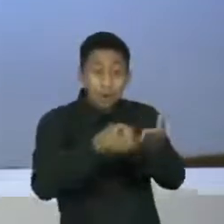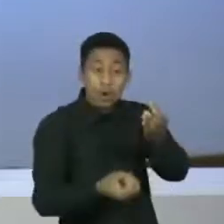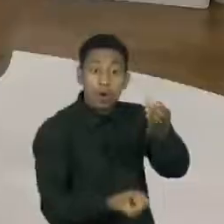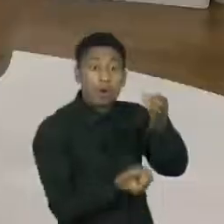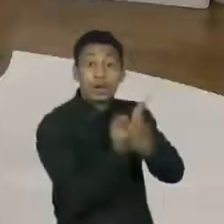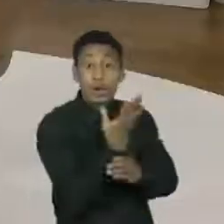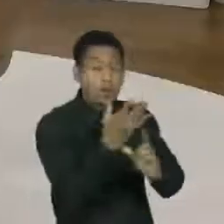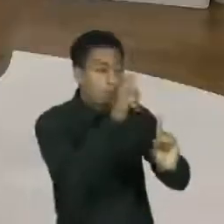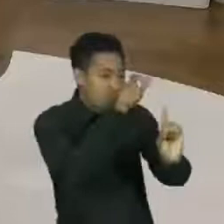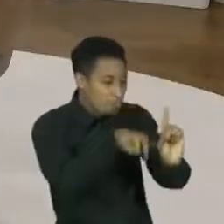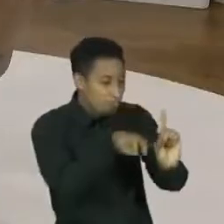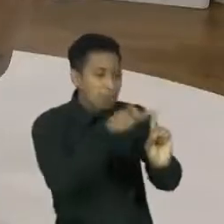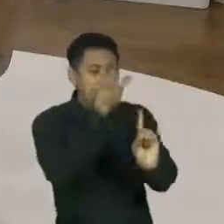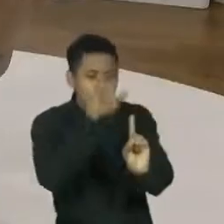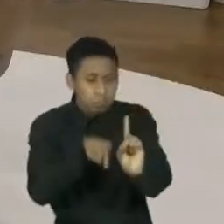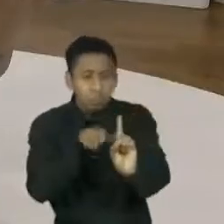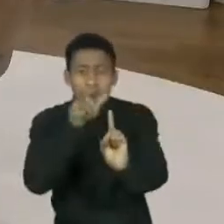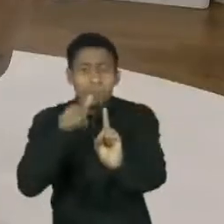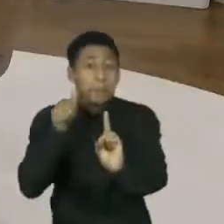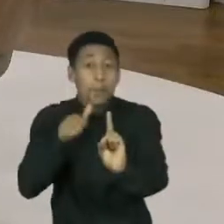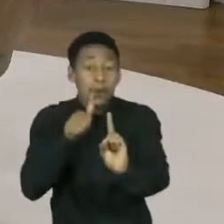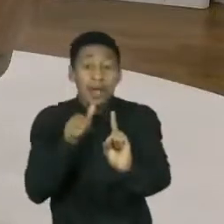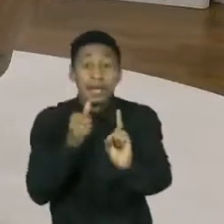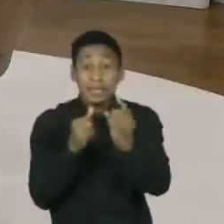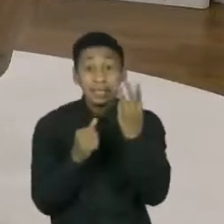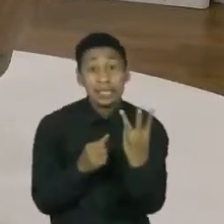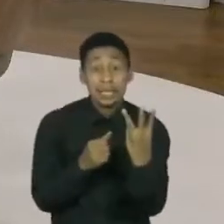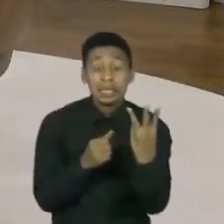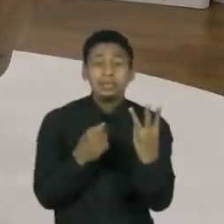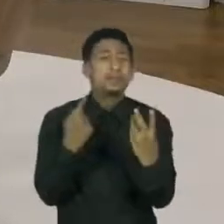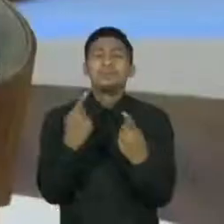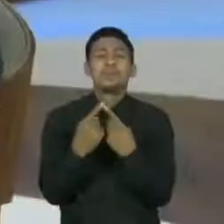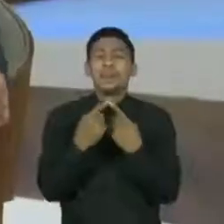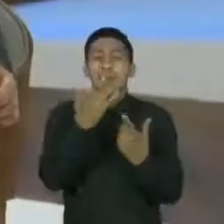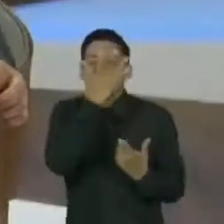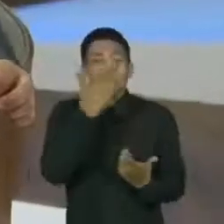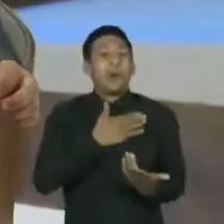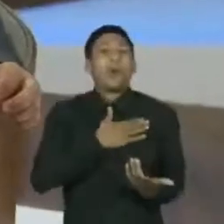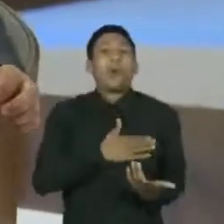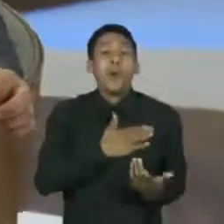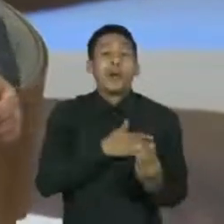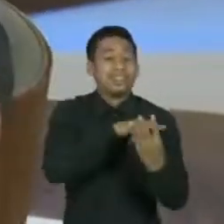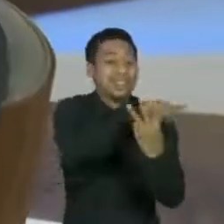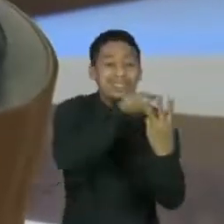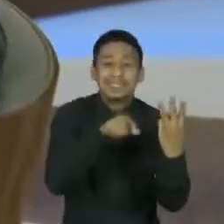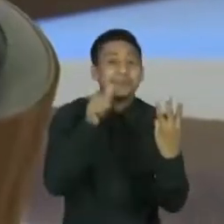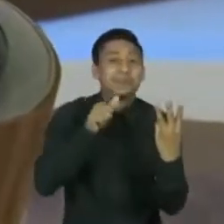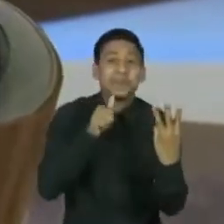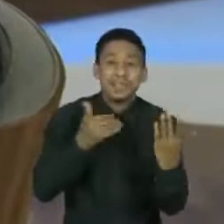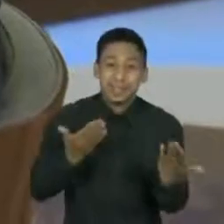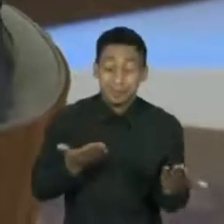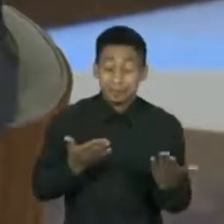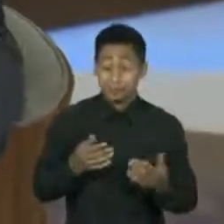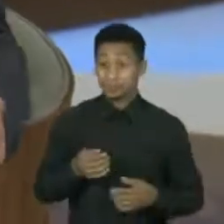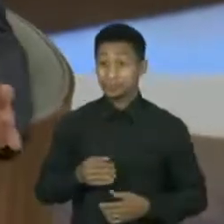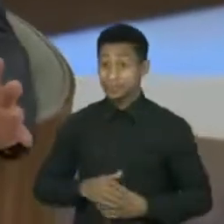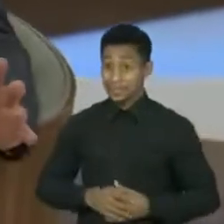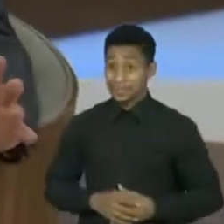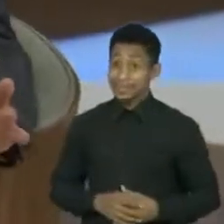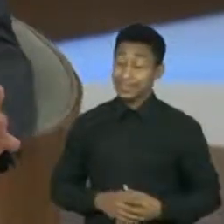personagens E por que que você acha que eu tô se identificaram tanto com as três personagens quem é Adriana